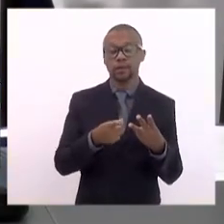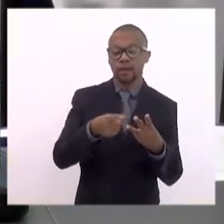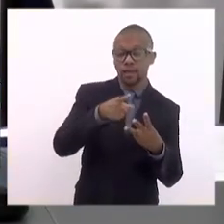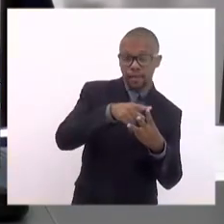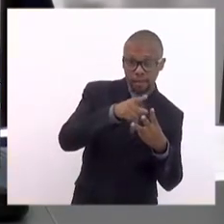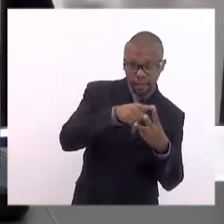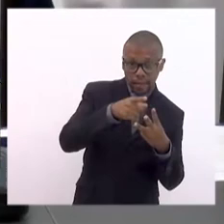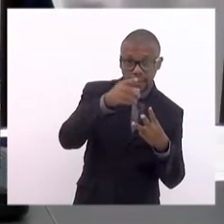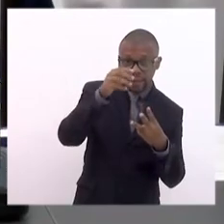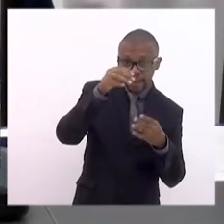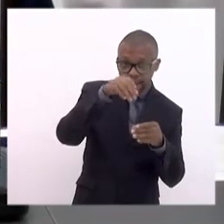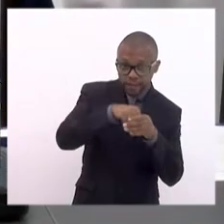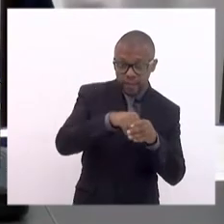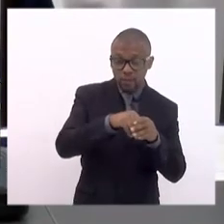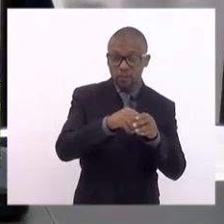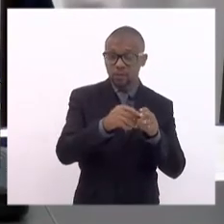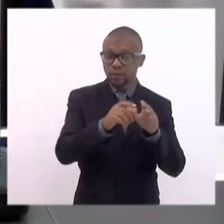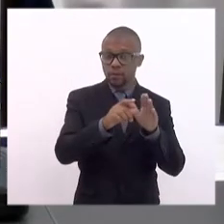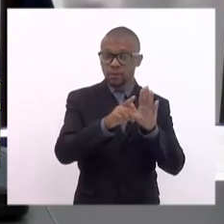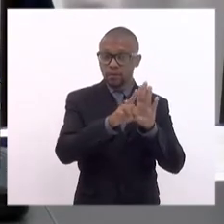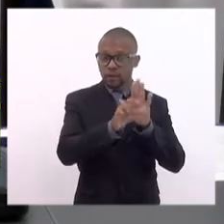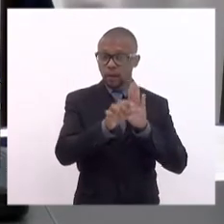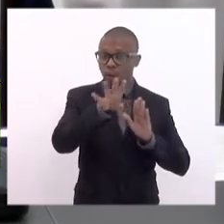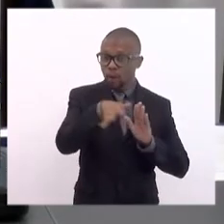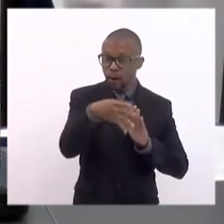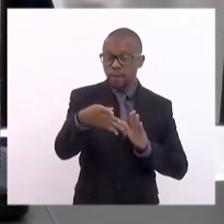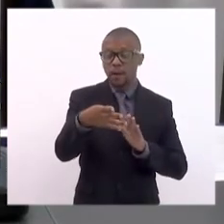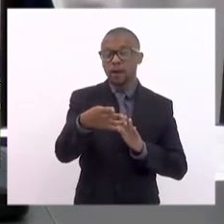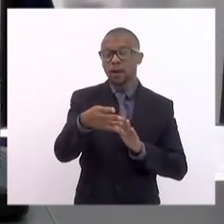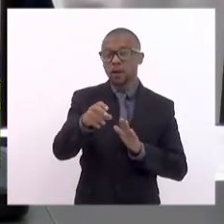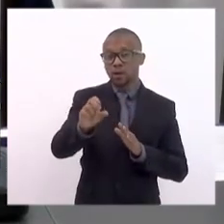dentro da lei do Super RJ de fomento,